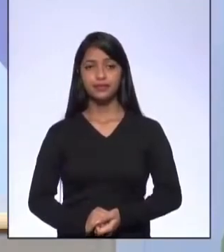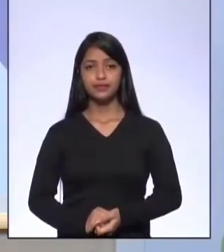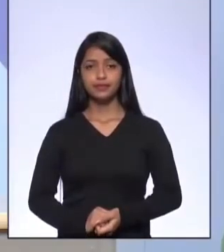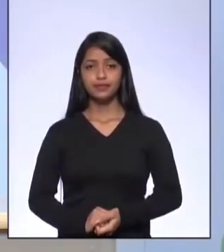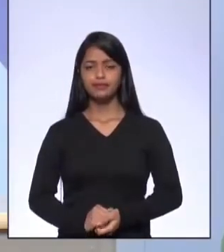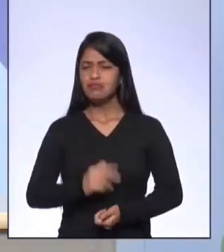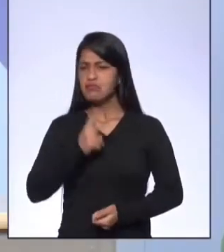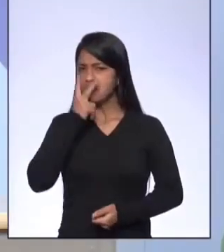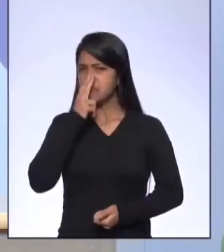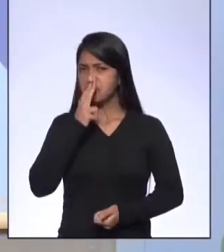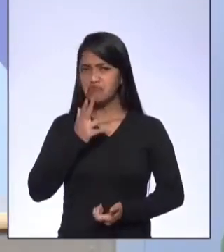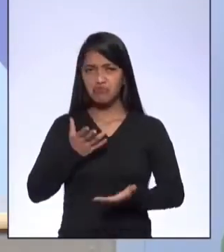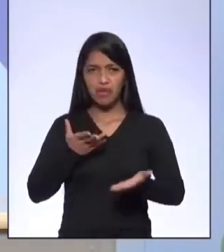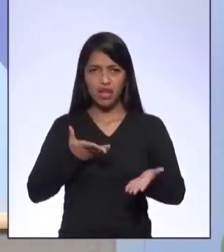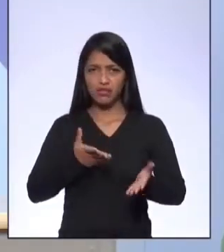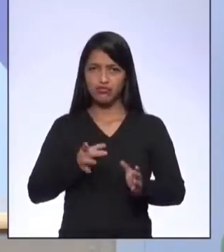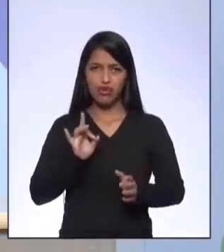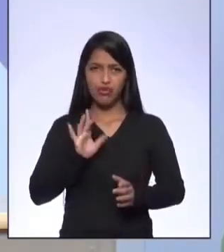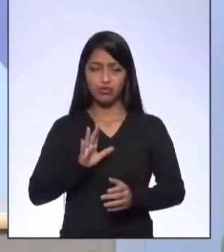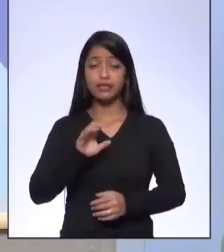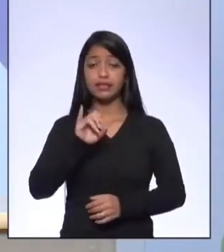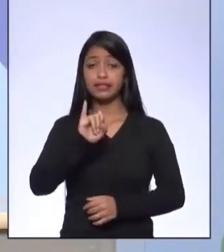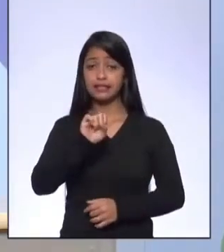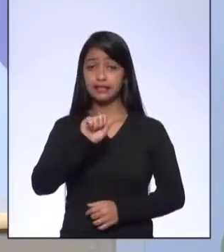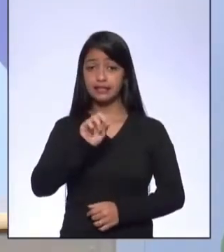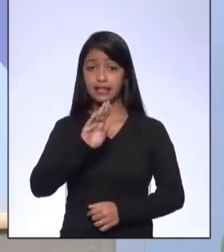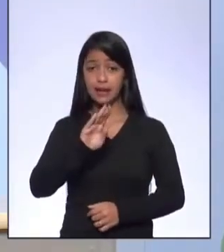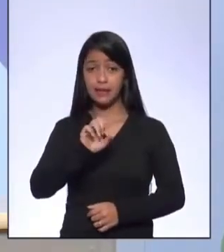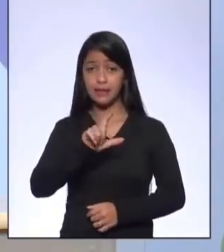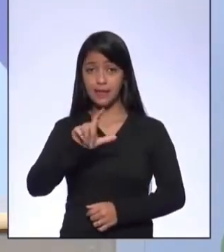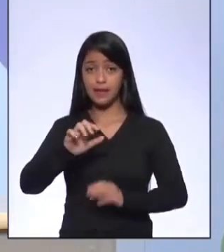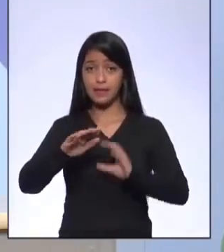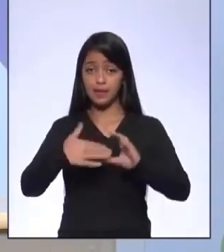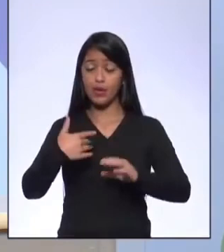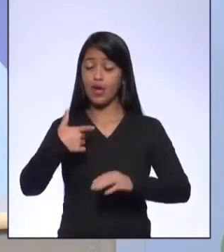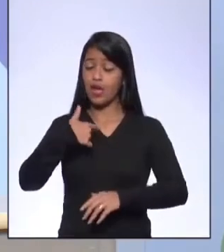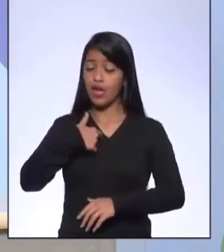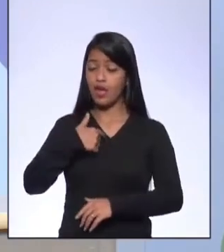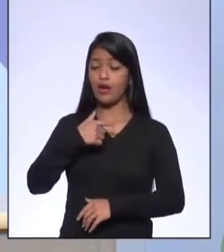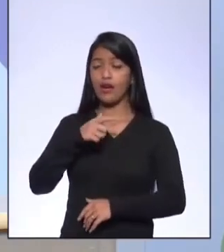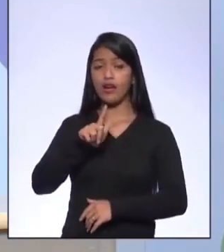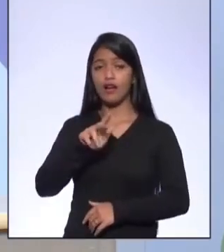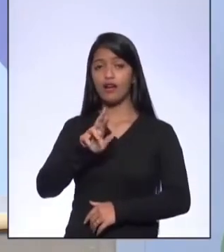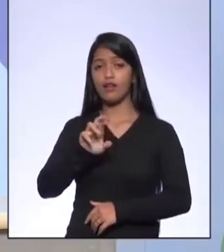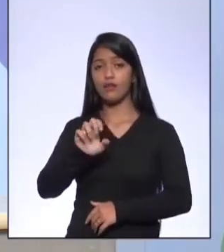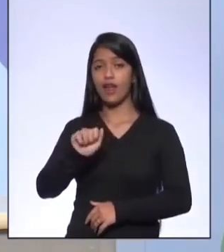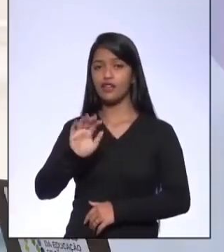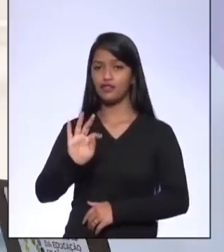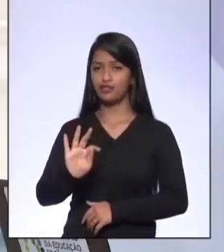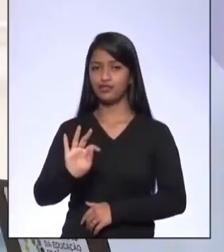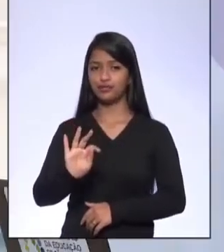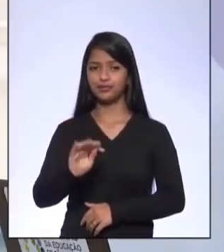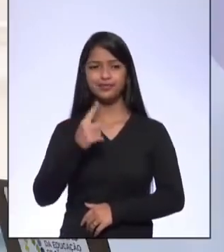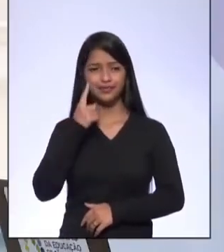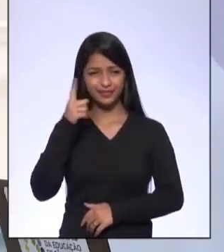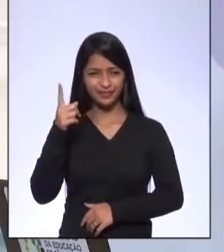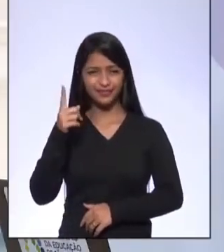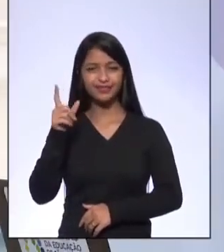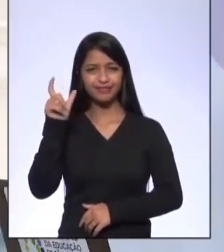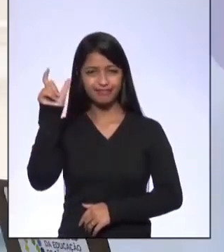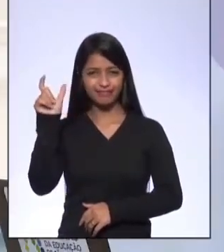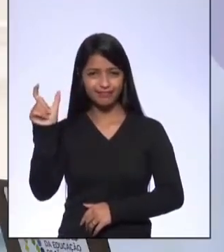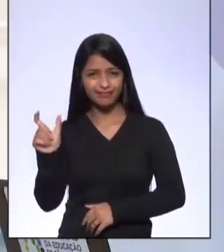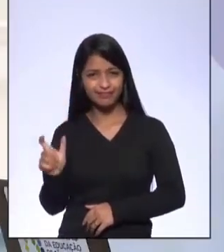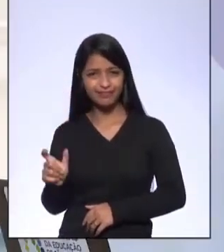Acho que são esses. A Isabela escreveu, I'm great. Great. Então a gente tem já essas palavras que vocês